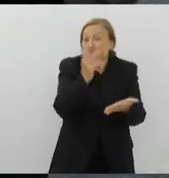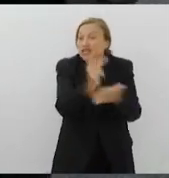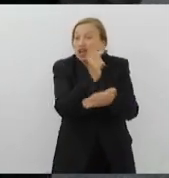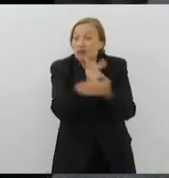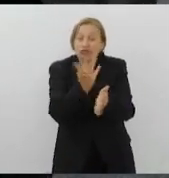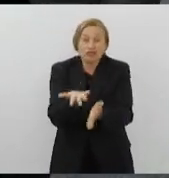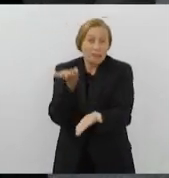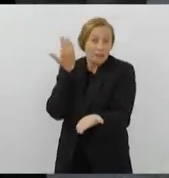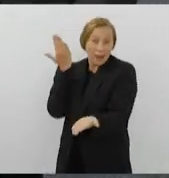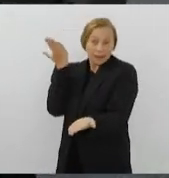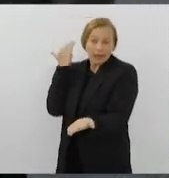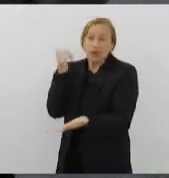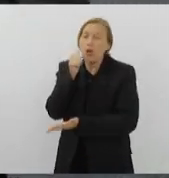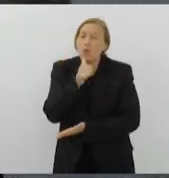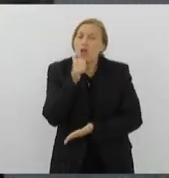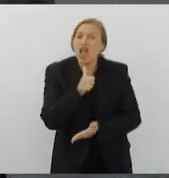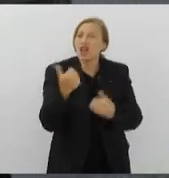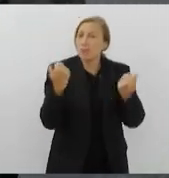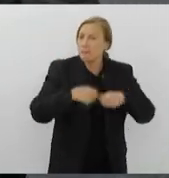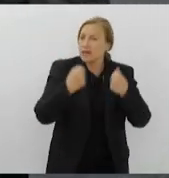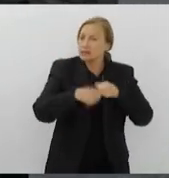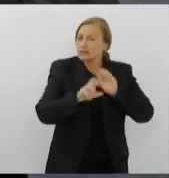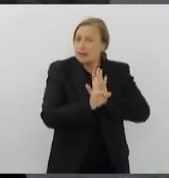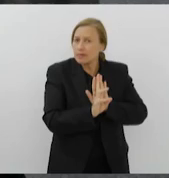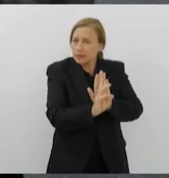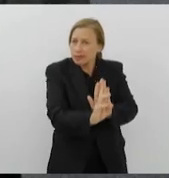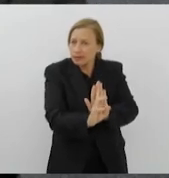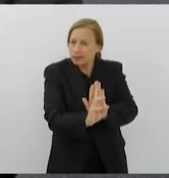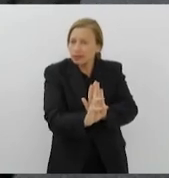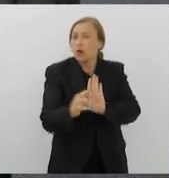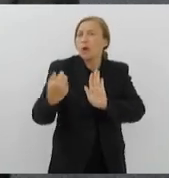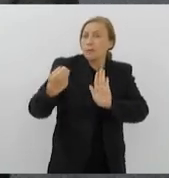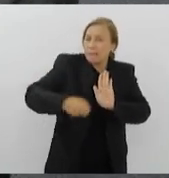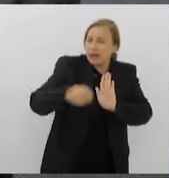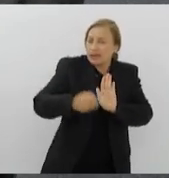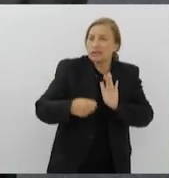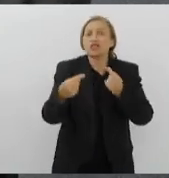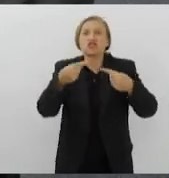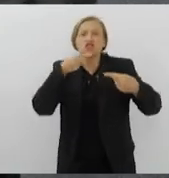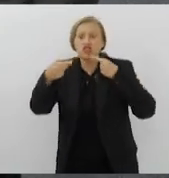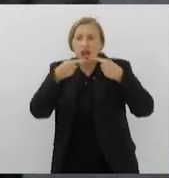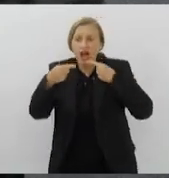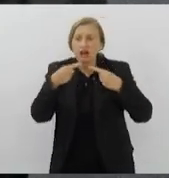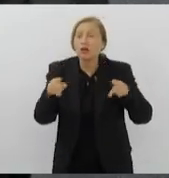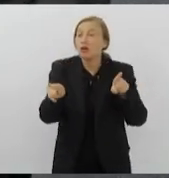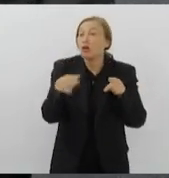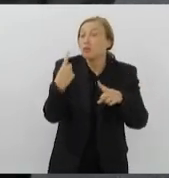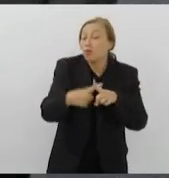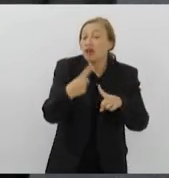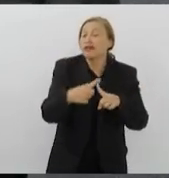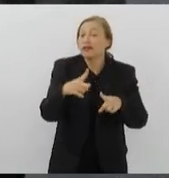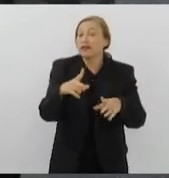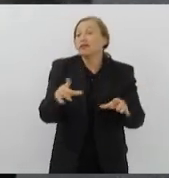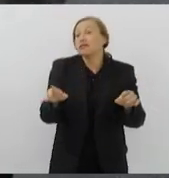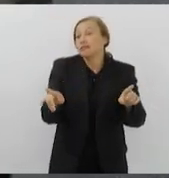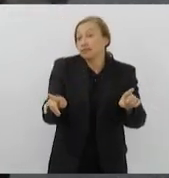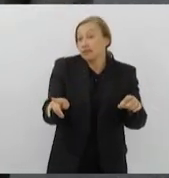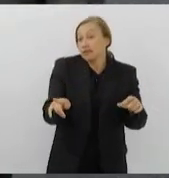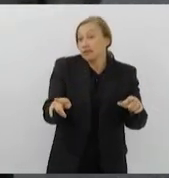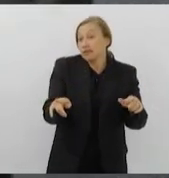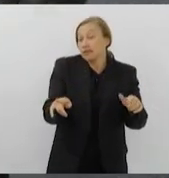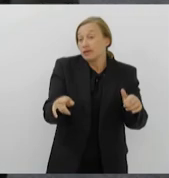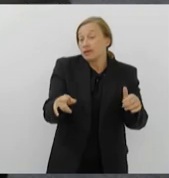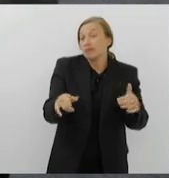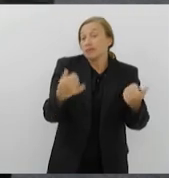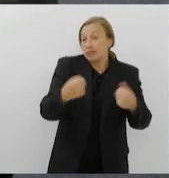que... As mulheres precisam de representação, precisam dialogar, porque também tem uma lacuna aberta. Tem o caso